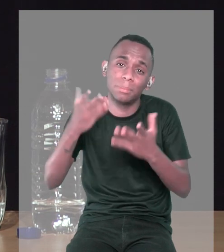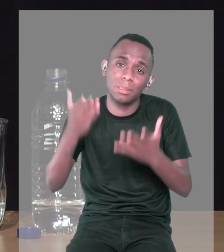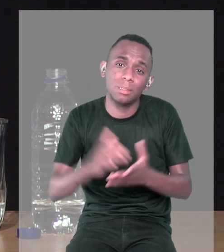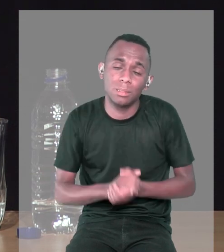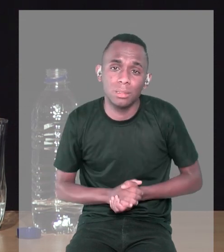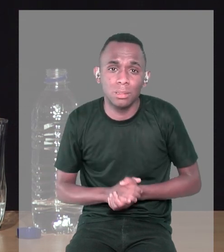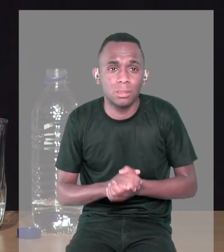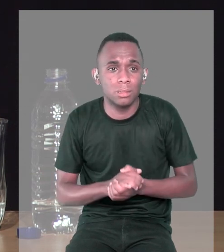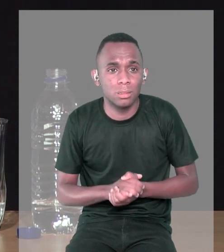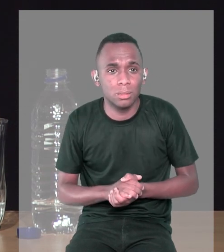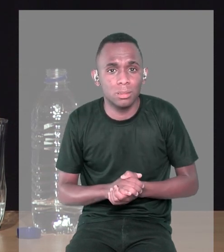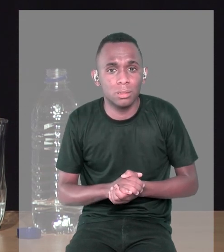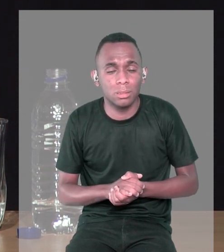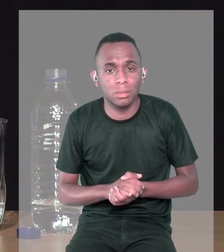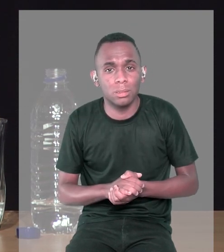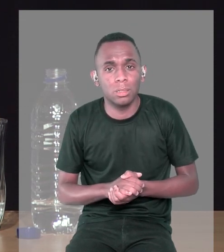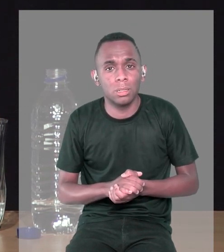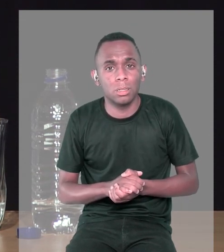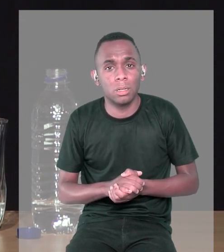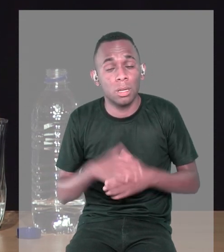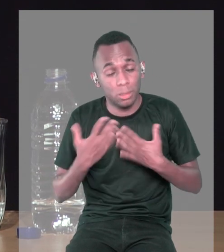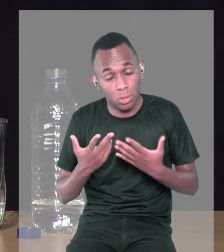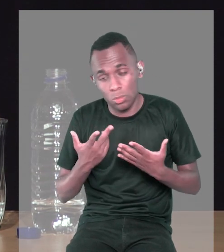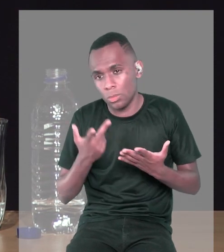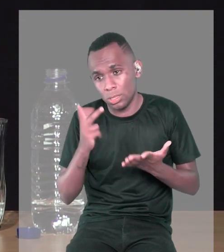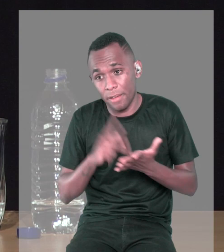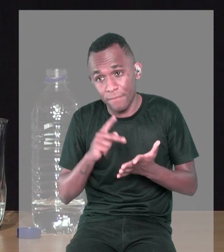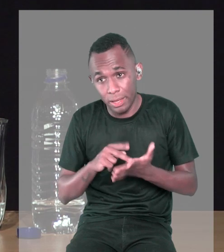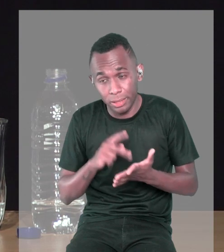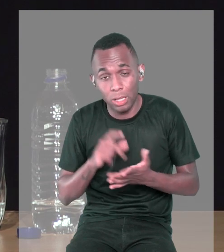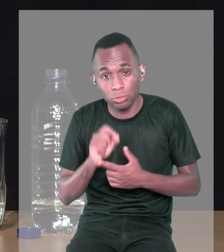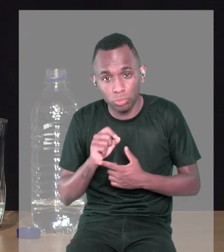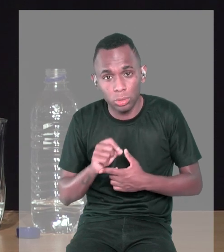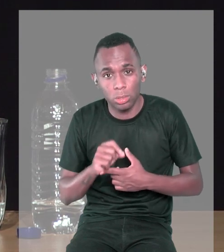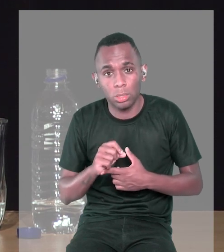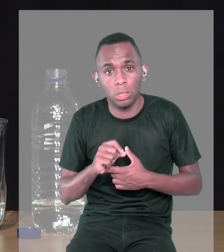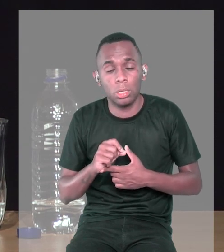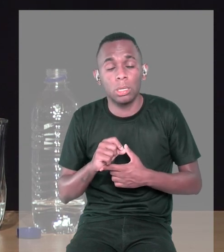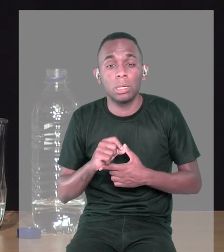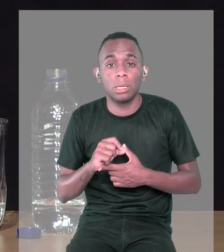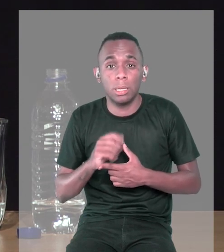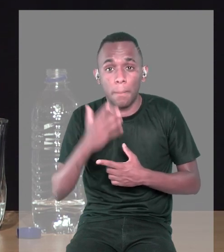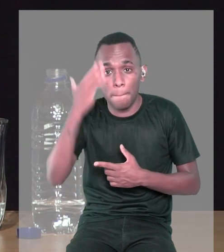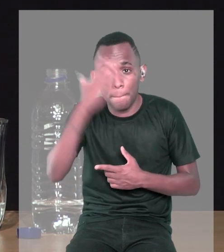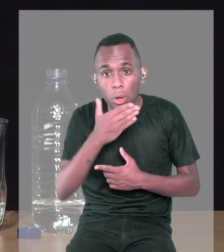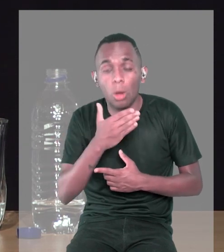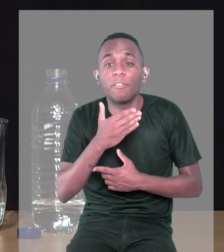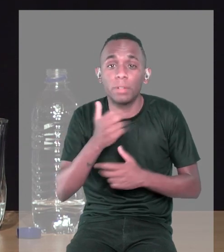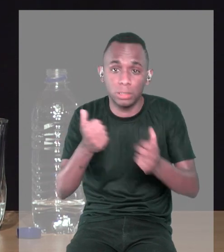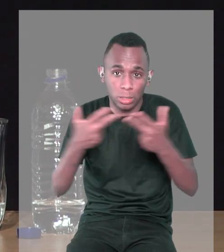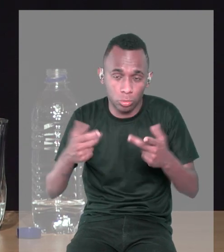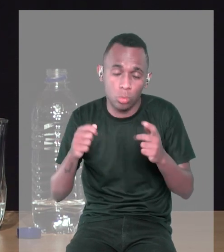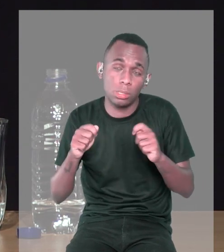que atesta que então as coisas devem fazer sentido é que você tenha sido levada a uma referência que eu fiz, mesmo